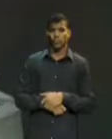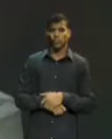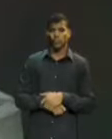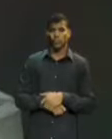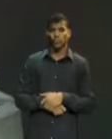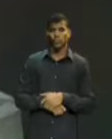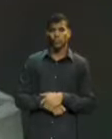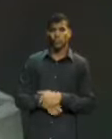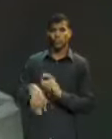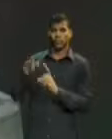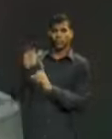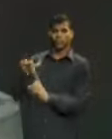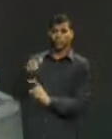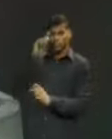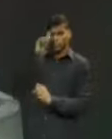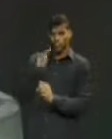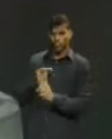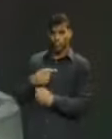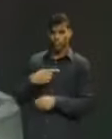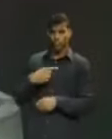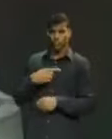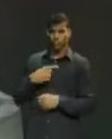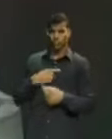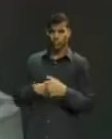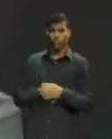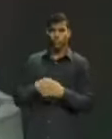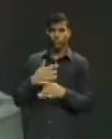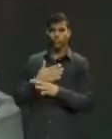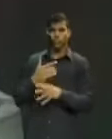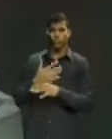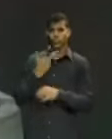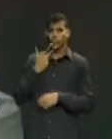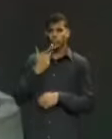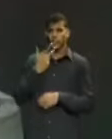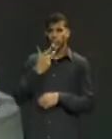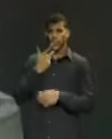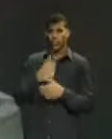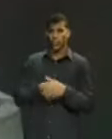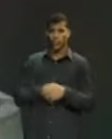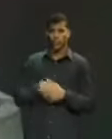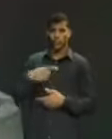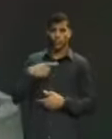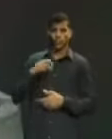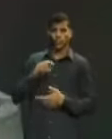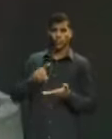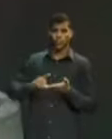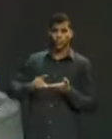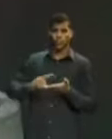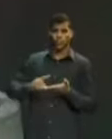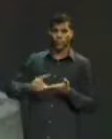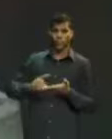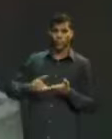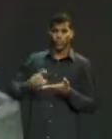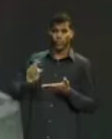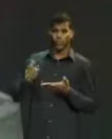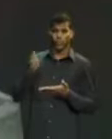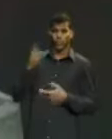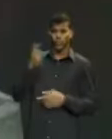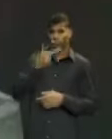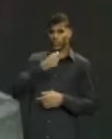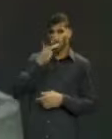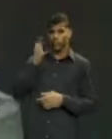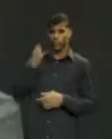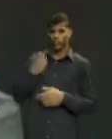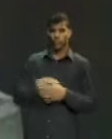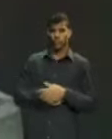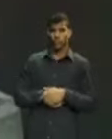gestores locais. A própria cidade de Fortaleza hoje tem um decreto, ainda da gestão do ex-prefeito Roberto Cláudio,